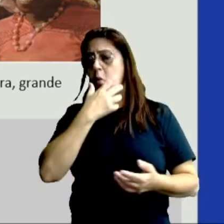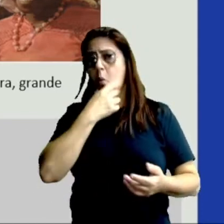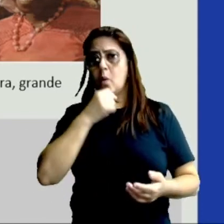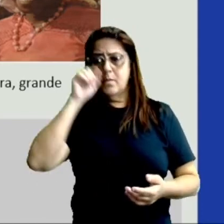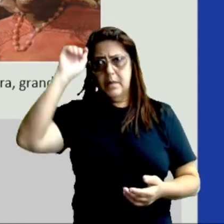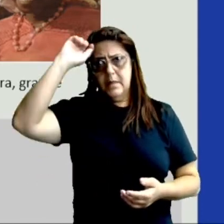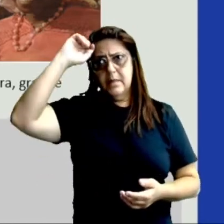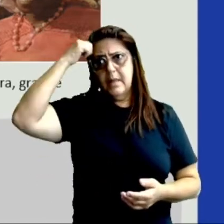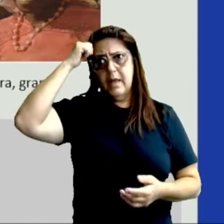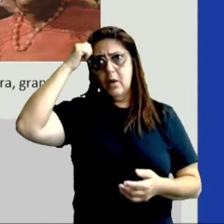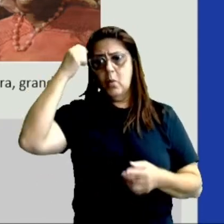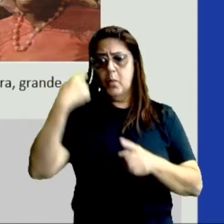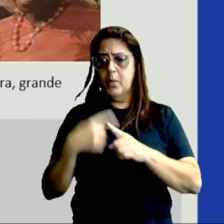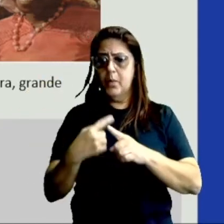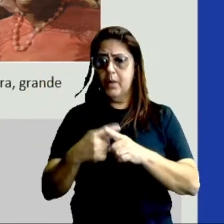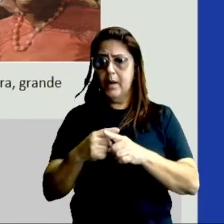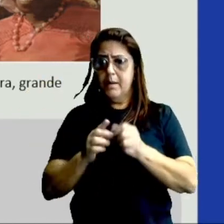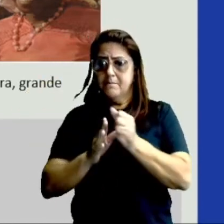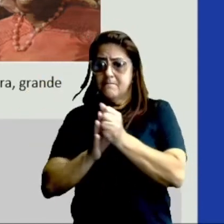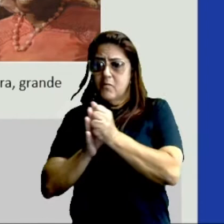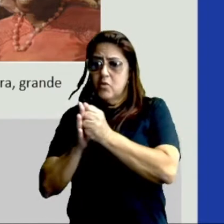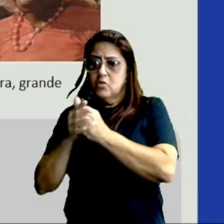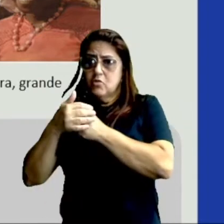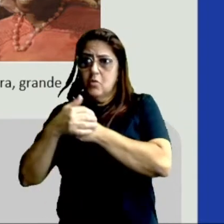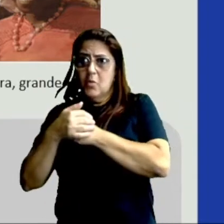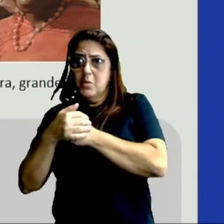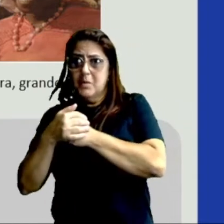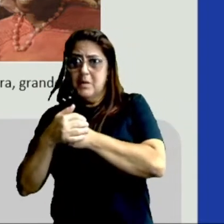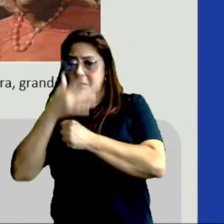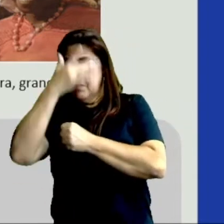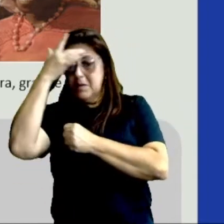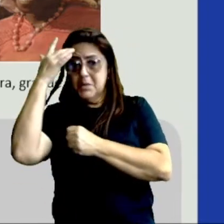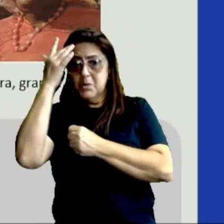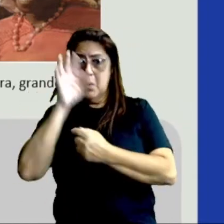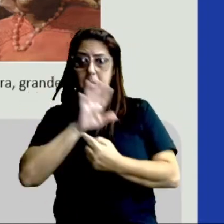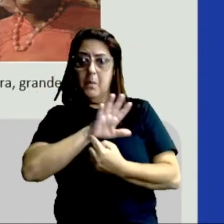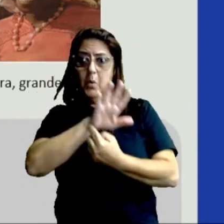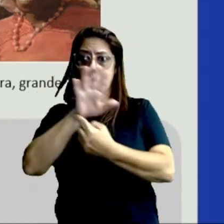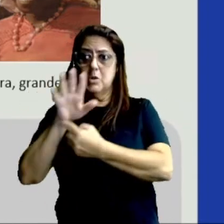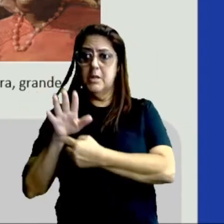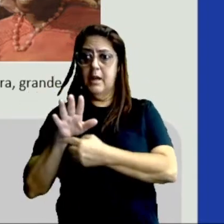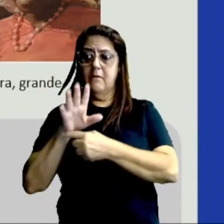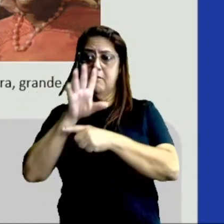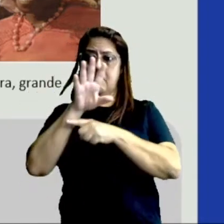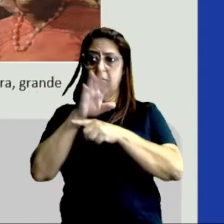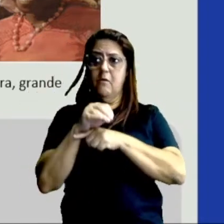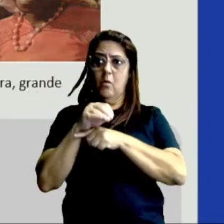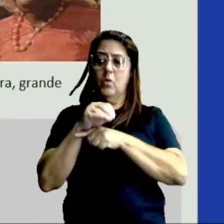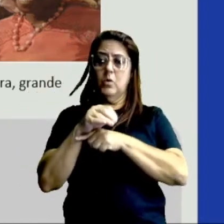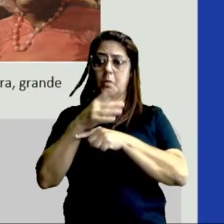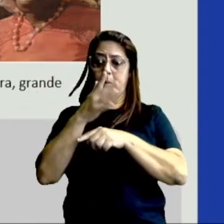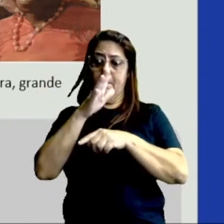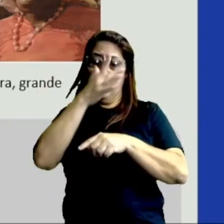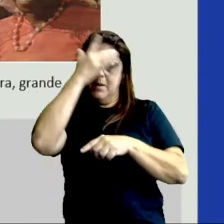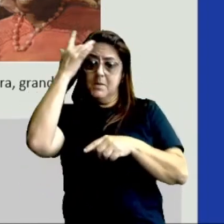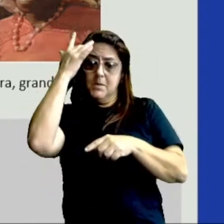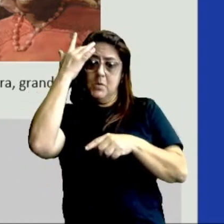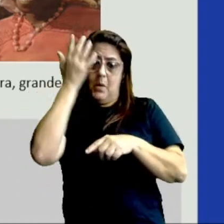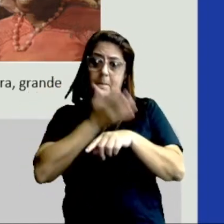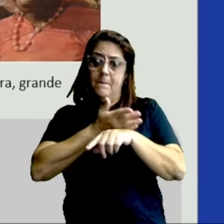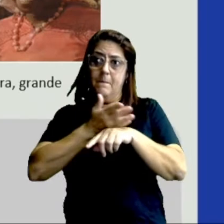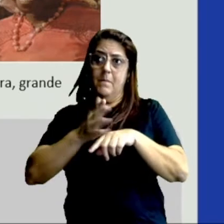foi e o que nas suas fotos é sempre era mostrado como um homem branco mas a sua identidade